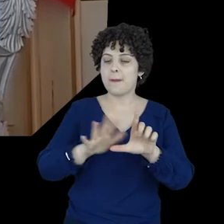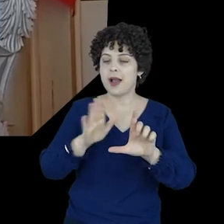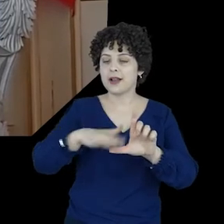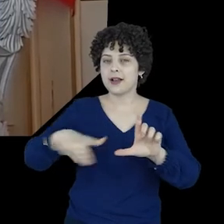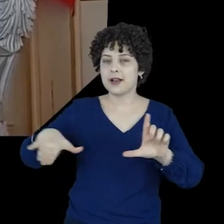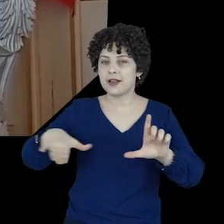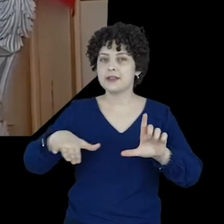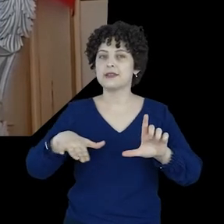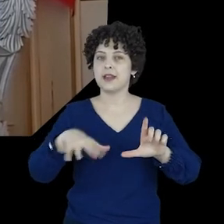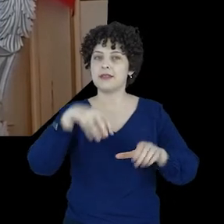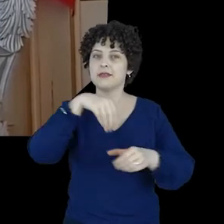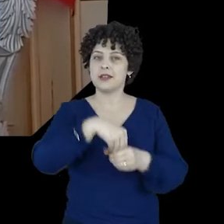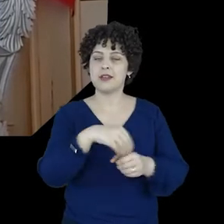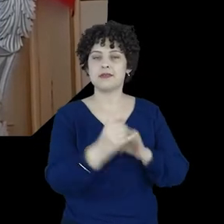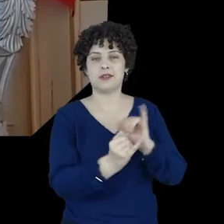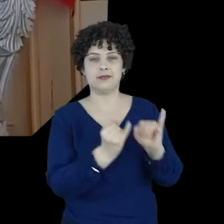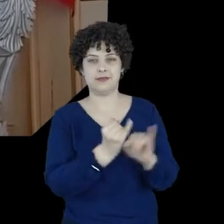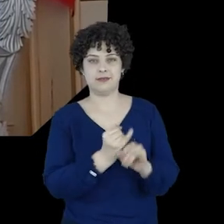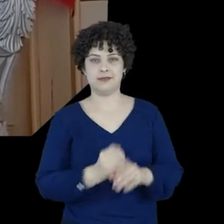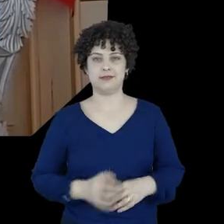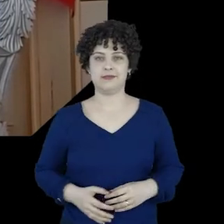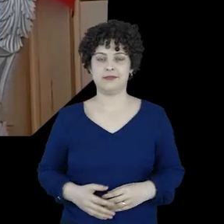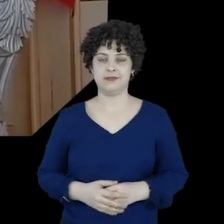das crianças em plataformas online.